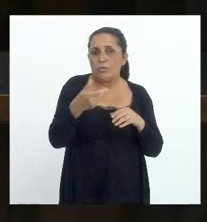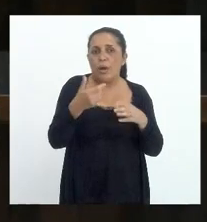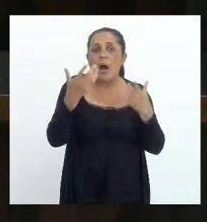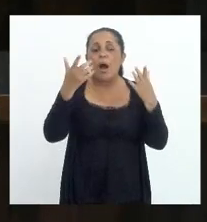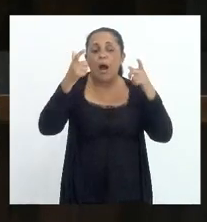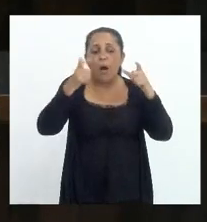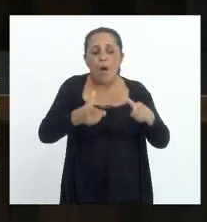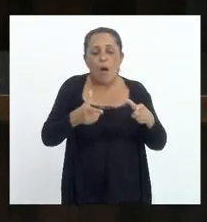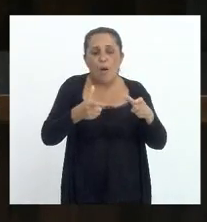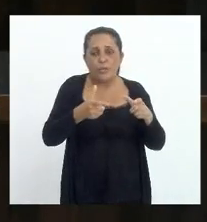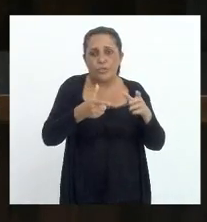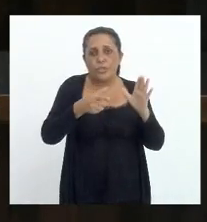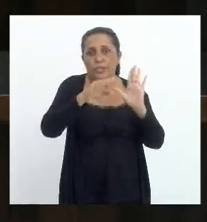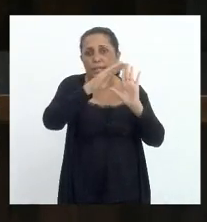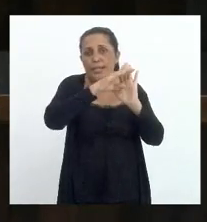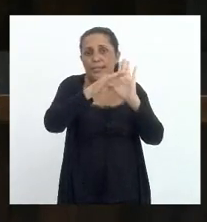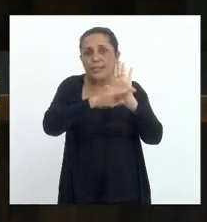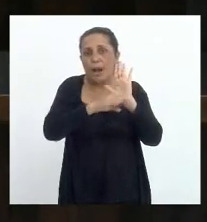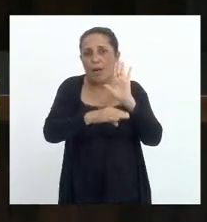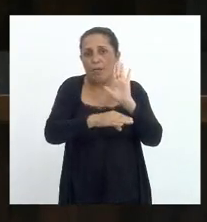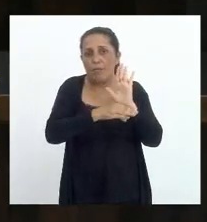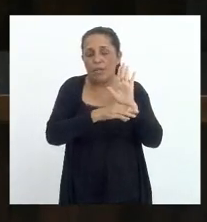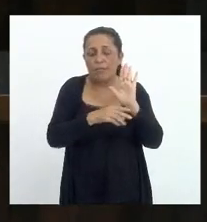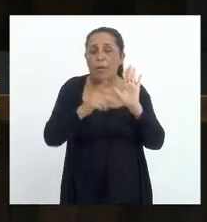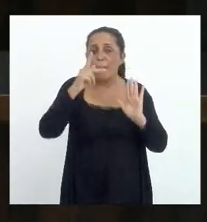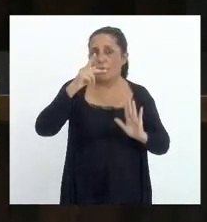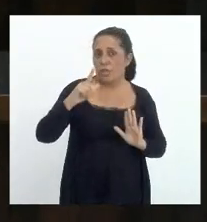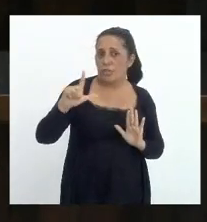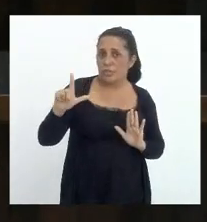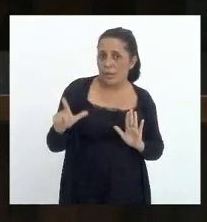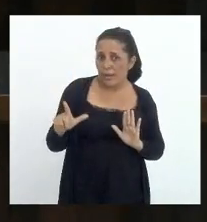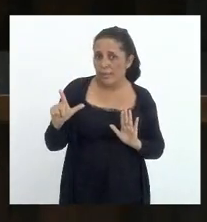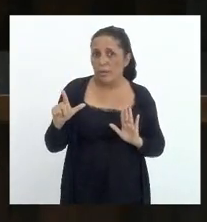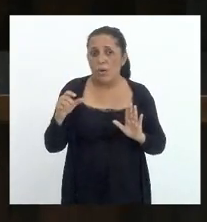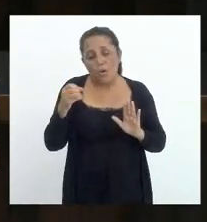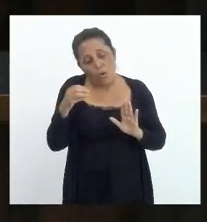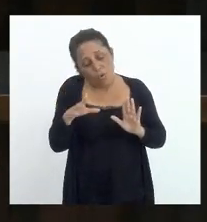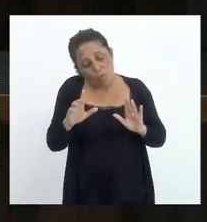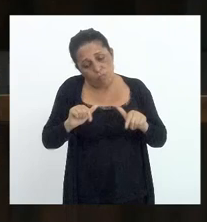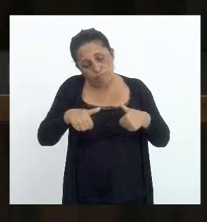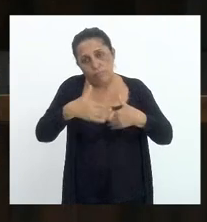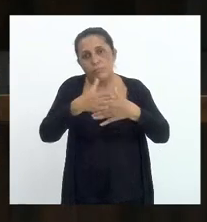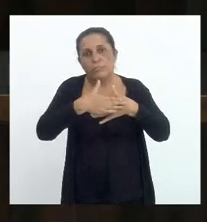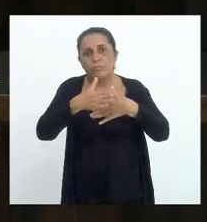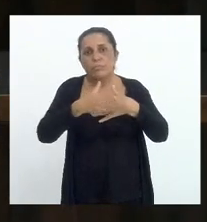por projeto de lei ou ela será publicizada por ato próprio,